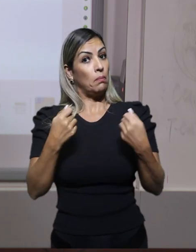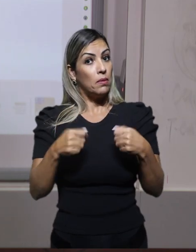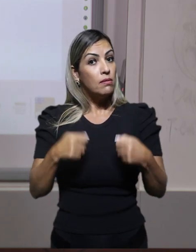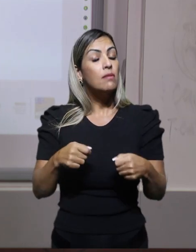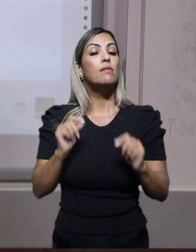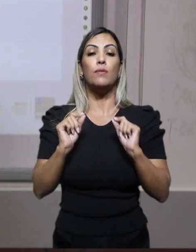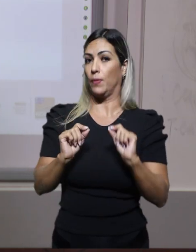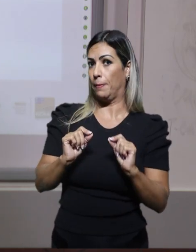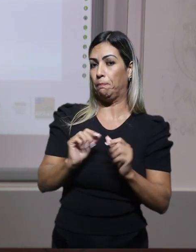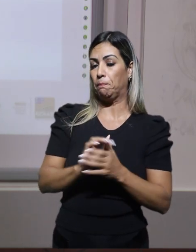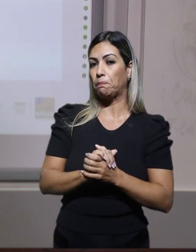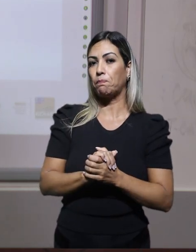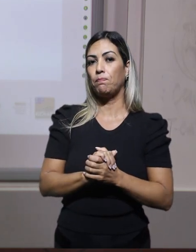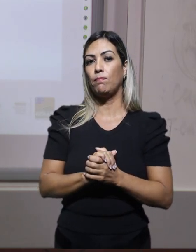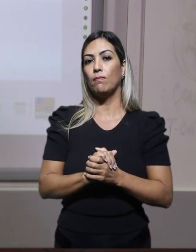a necessária,